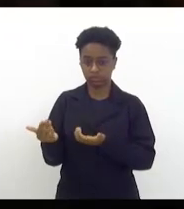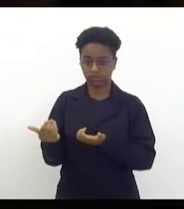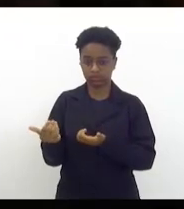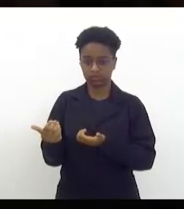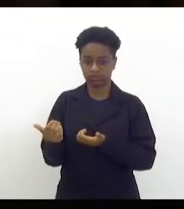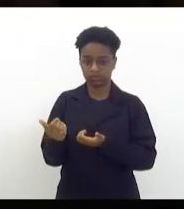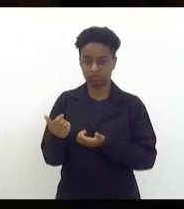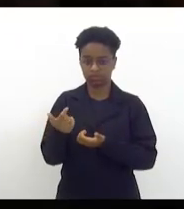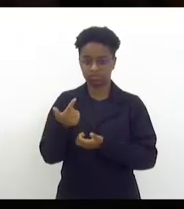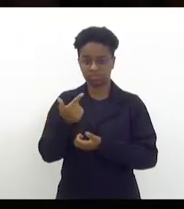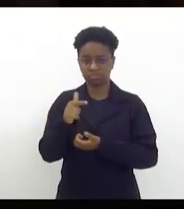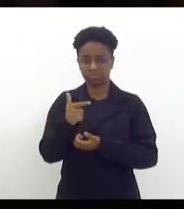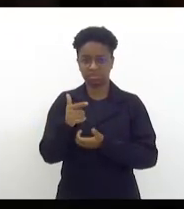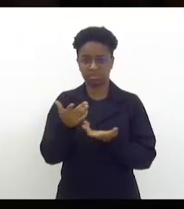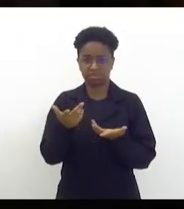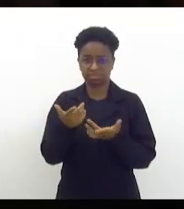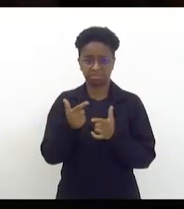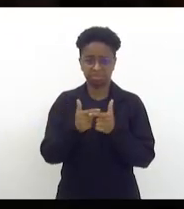nenhuma litigação